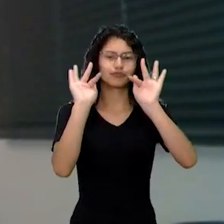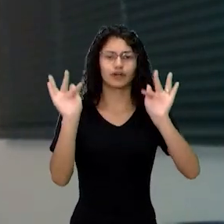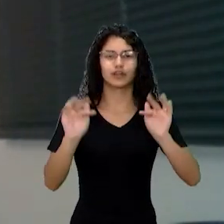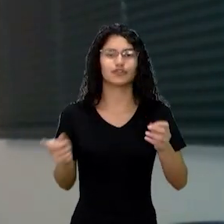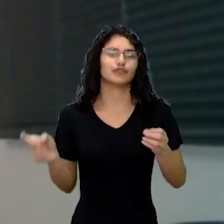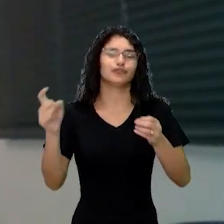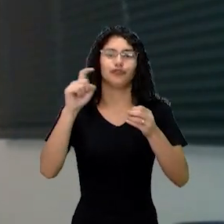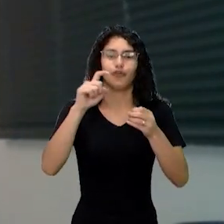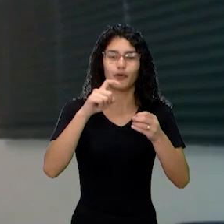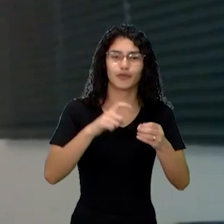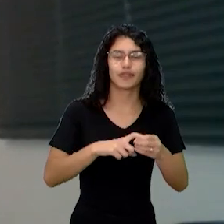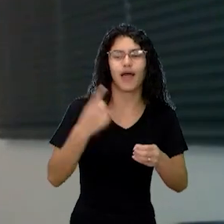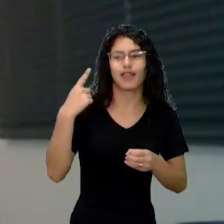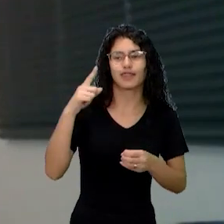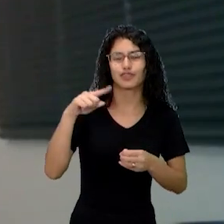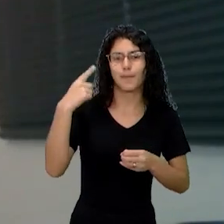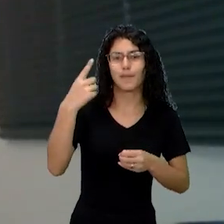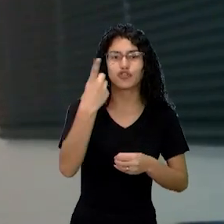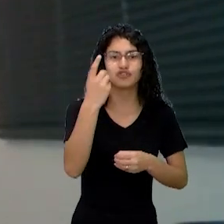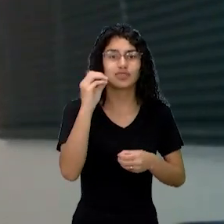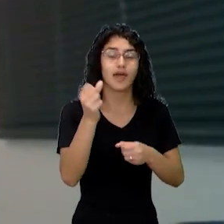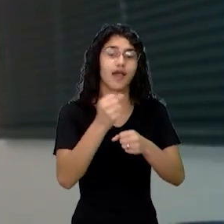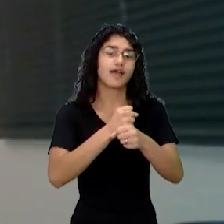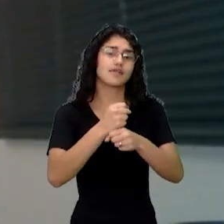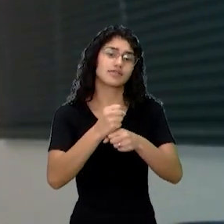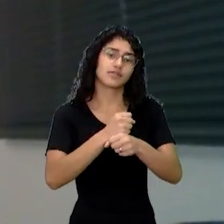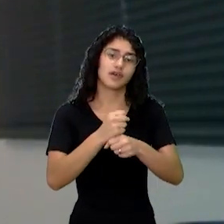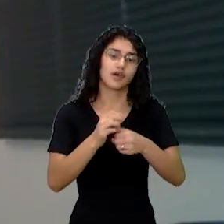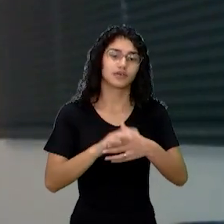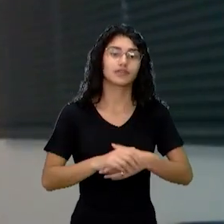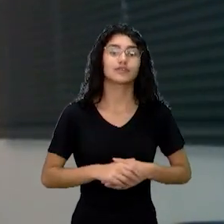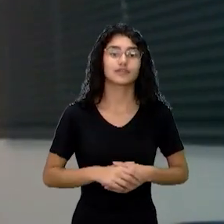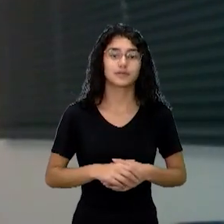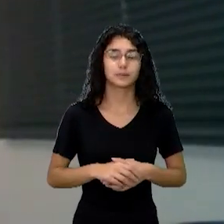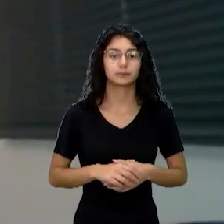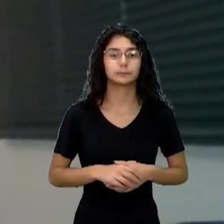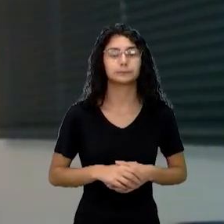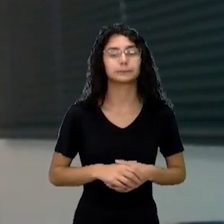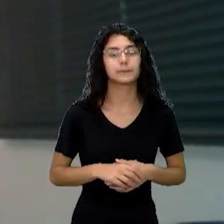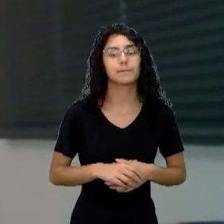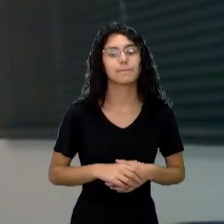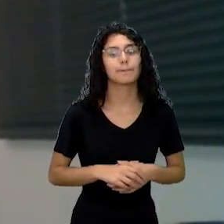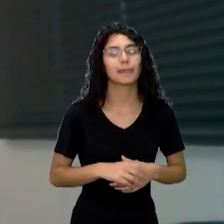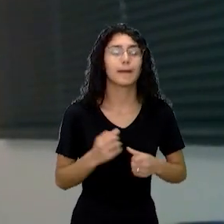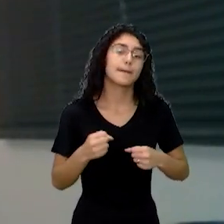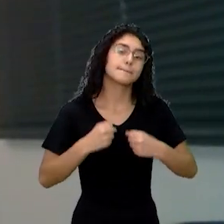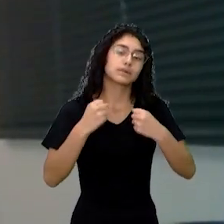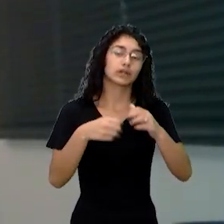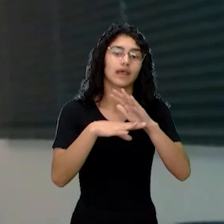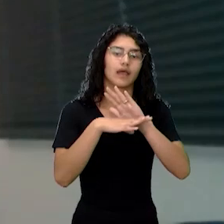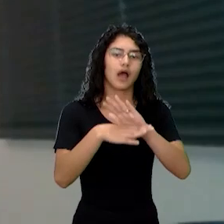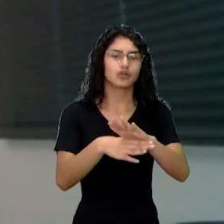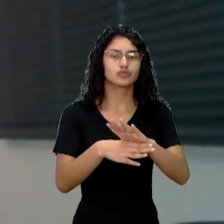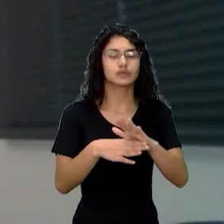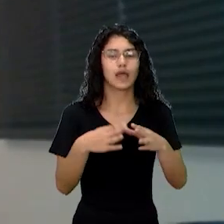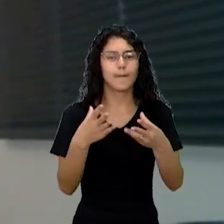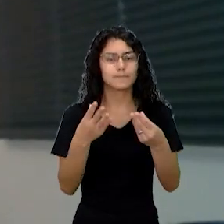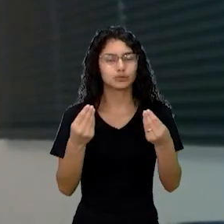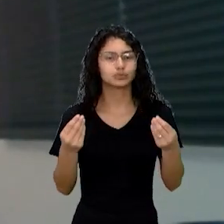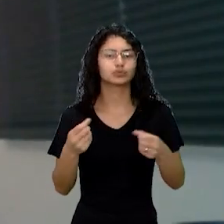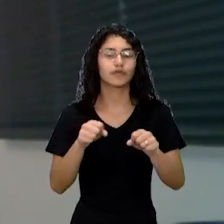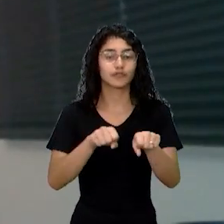voltar a uma casa depois de 10 anos e poder, numa casa em que eu estive durante 10 anos, né, e poder colaborar um pouquinho com a formação